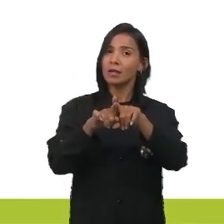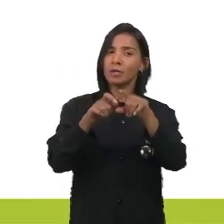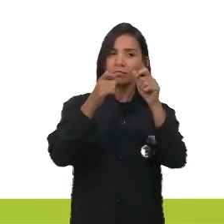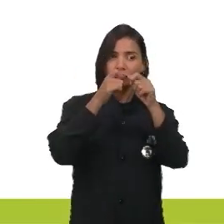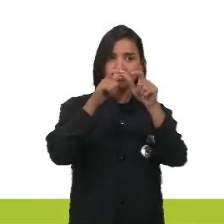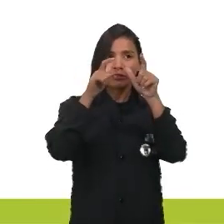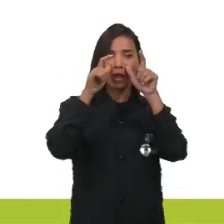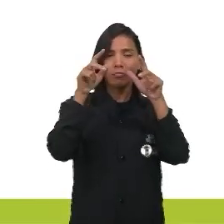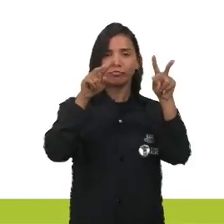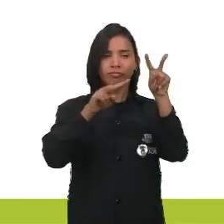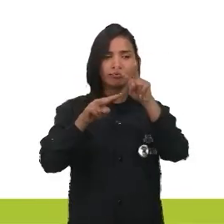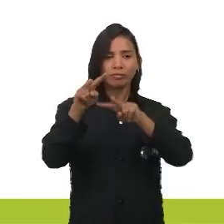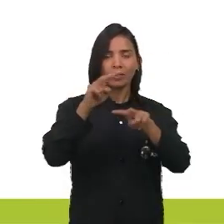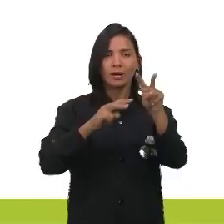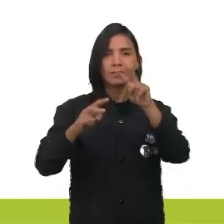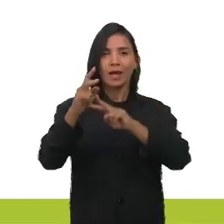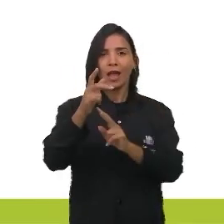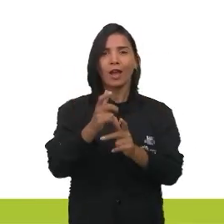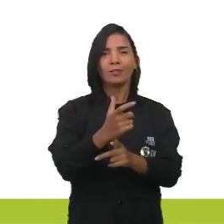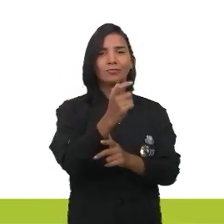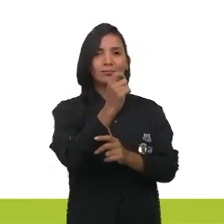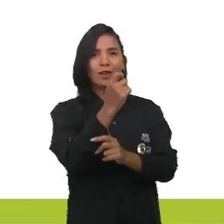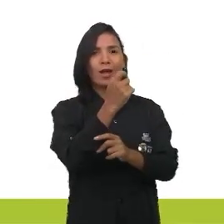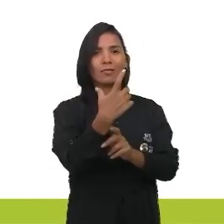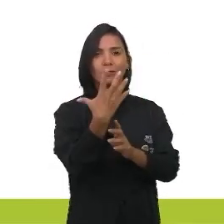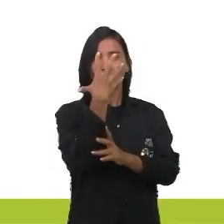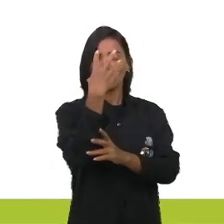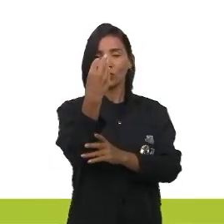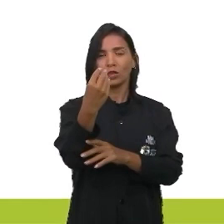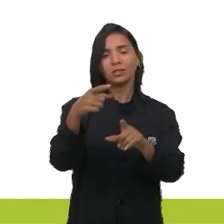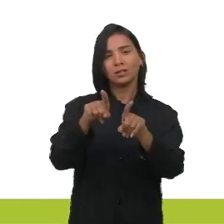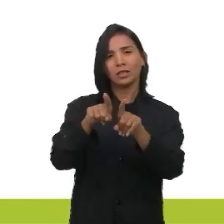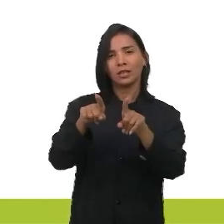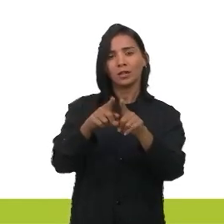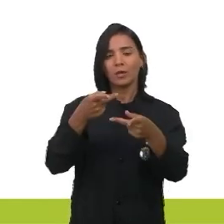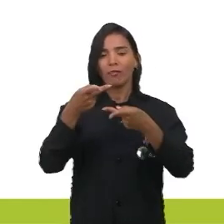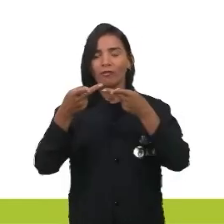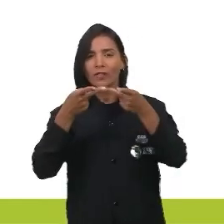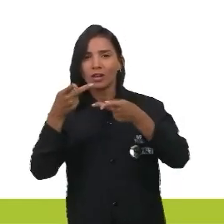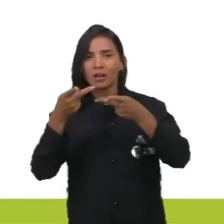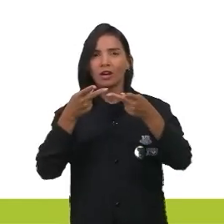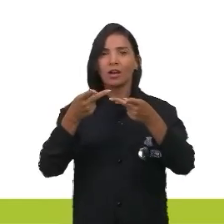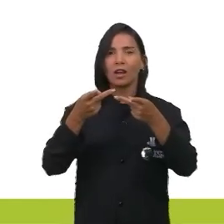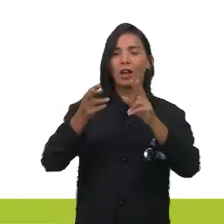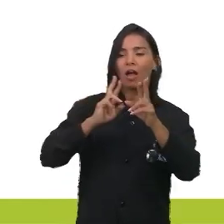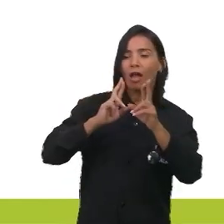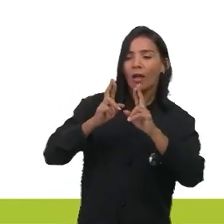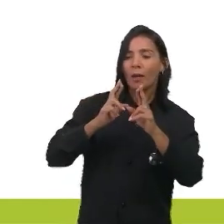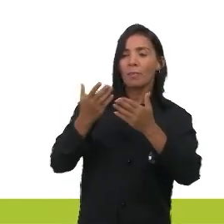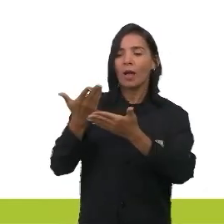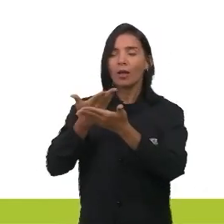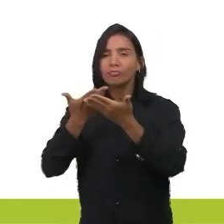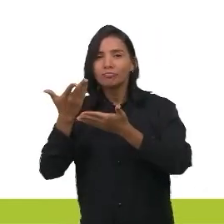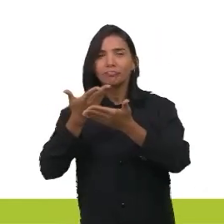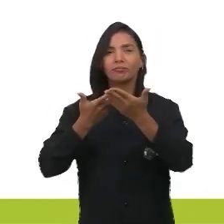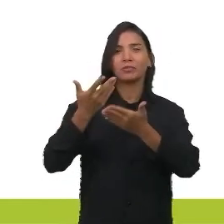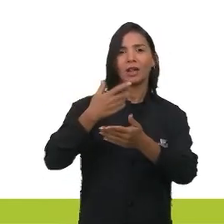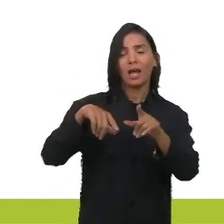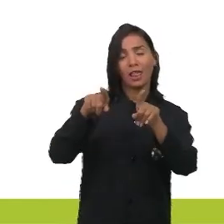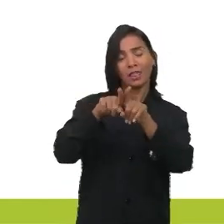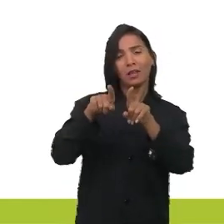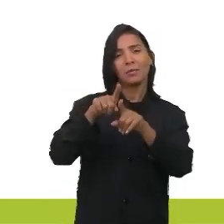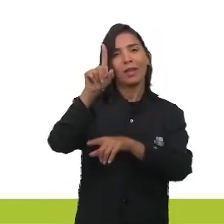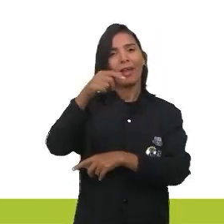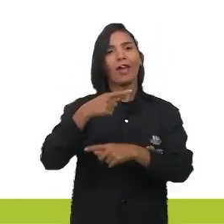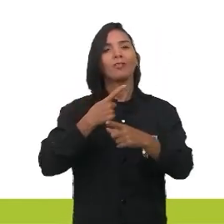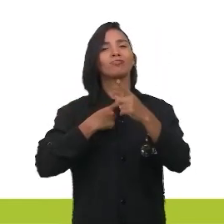dos selfies, tanto falar e ser falado, quanto ser visto, são índices de